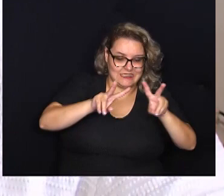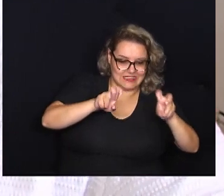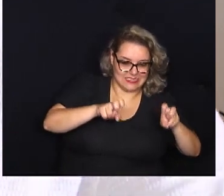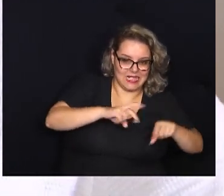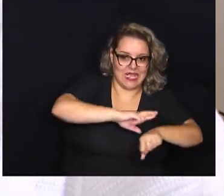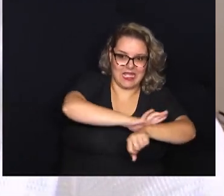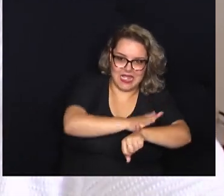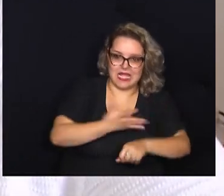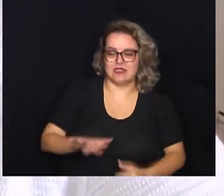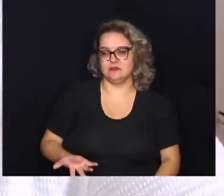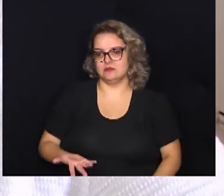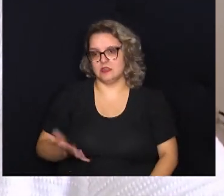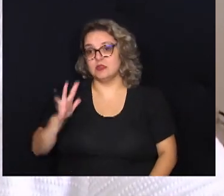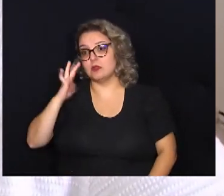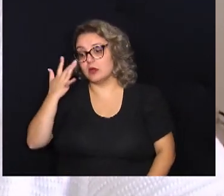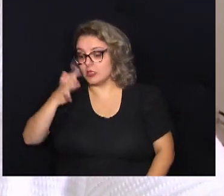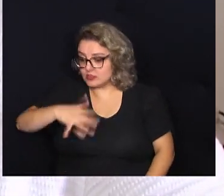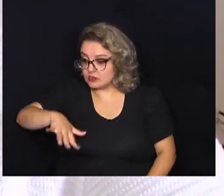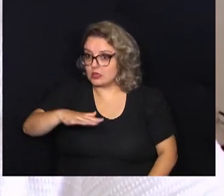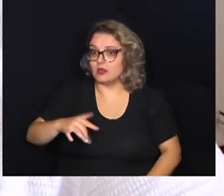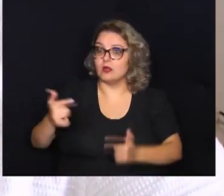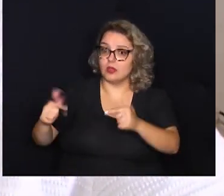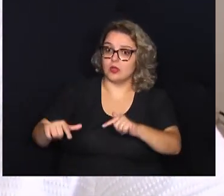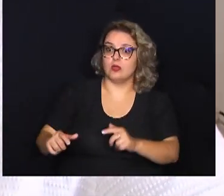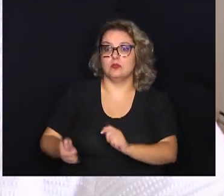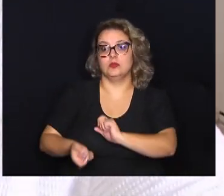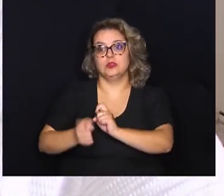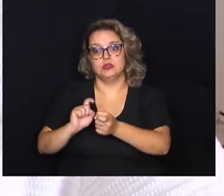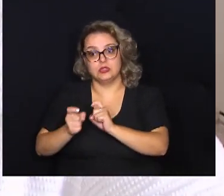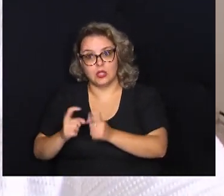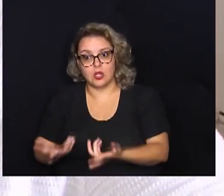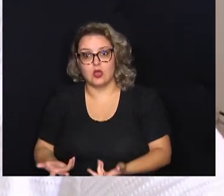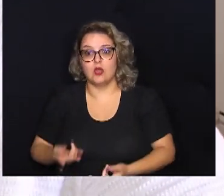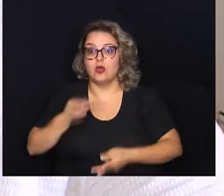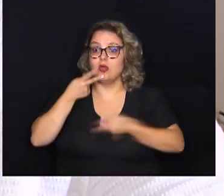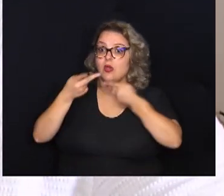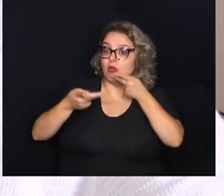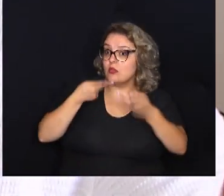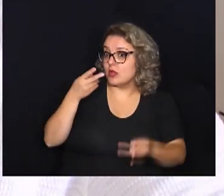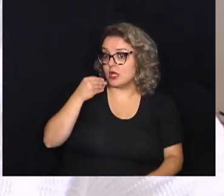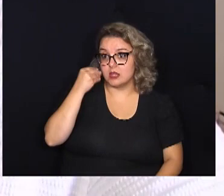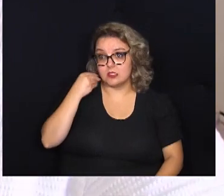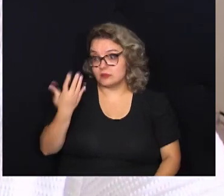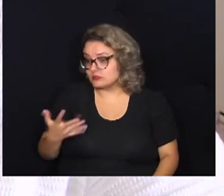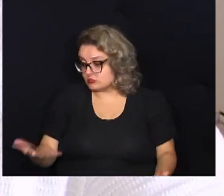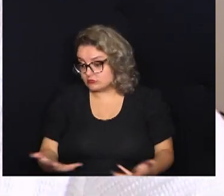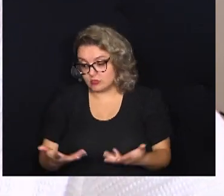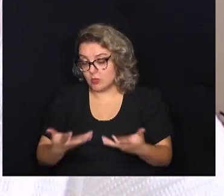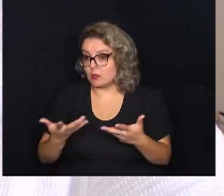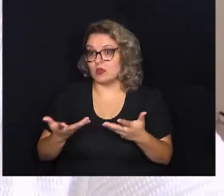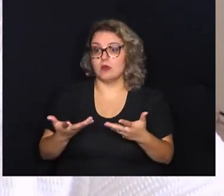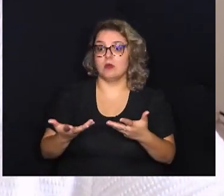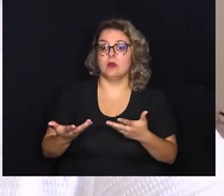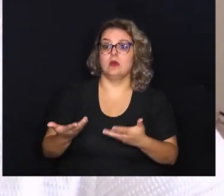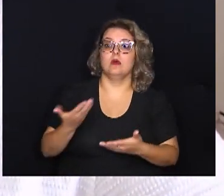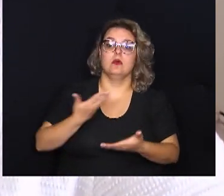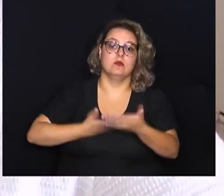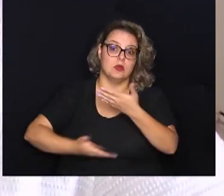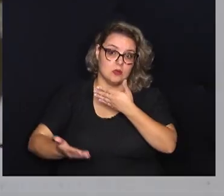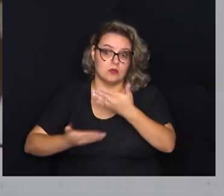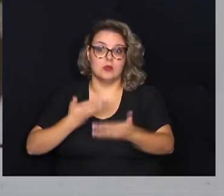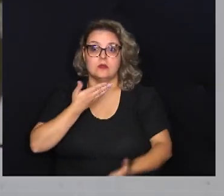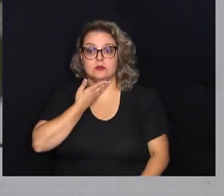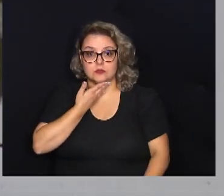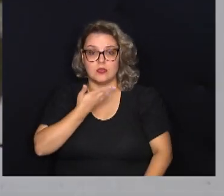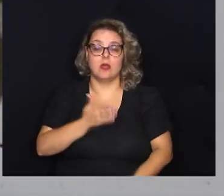achavam que teria um espaço lá para o pessoal se reunir, contar suas experiências e trocar papo, esse tipo de